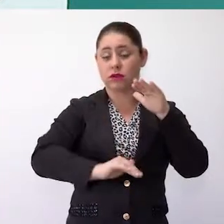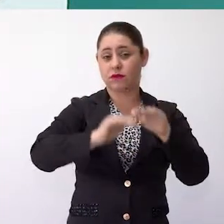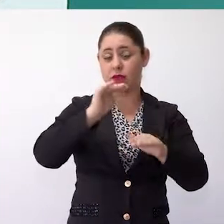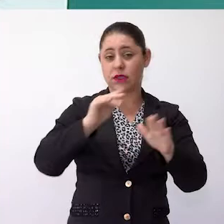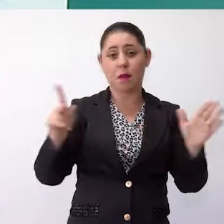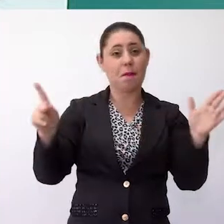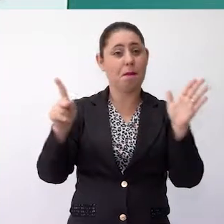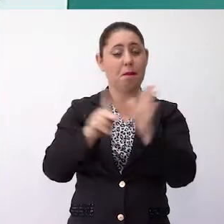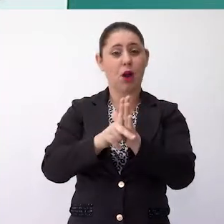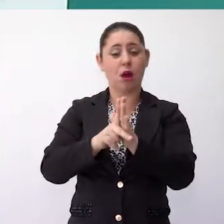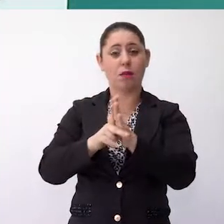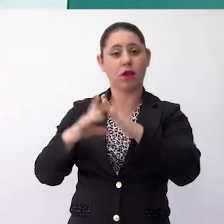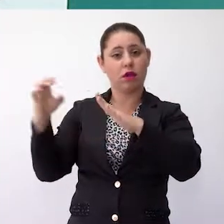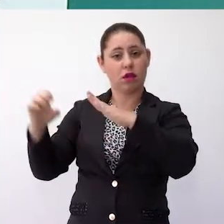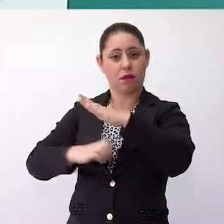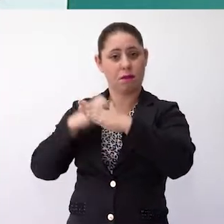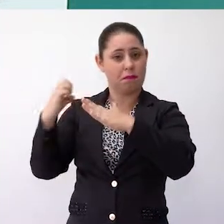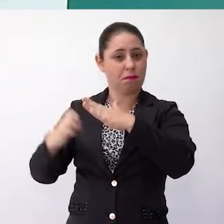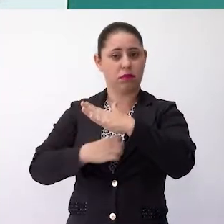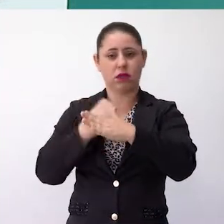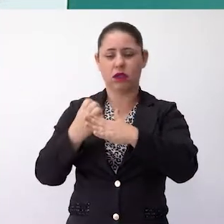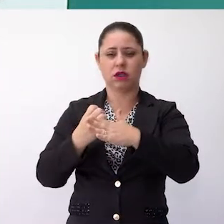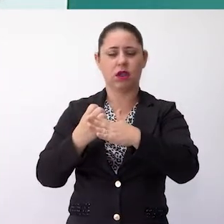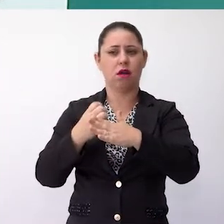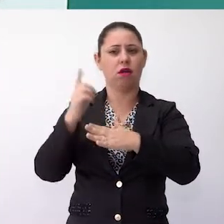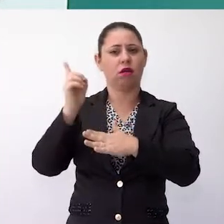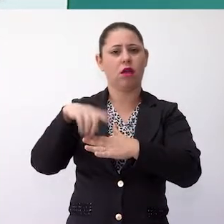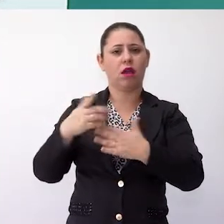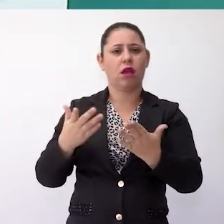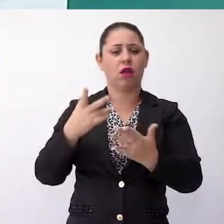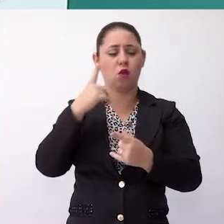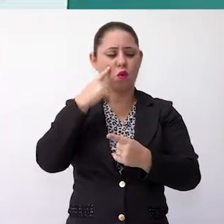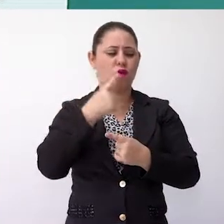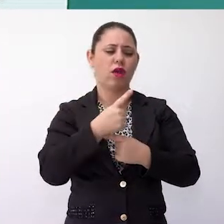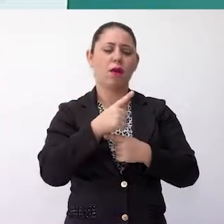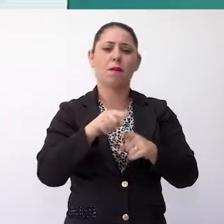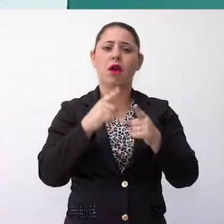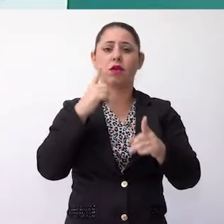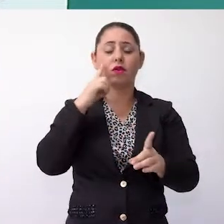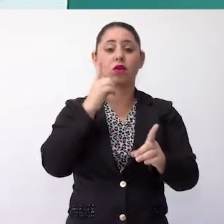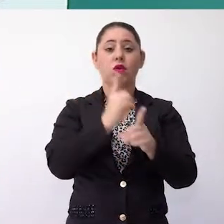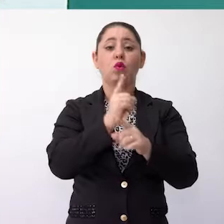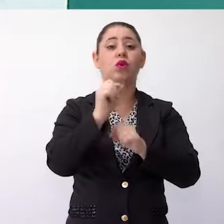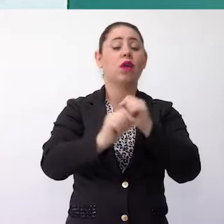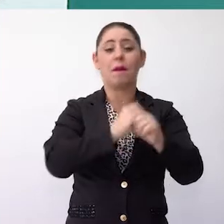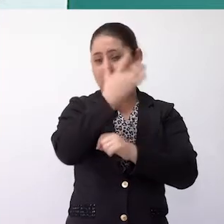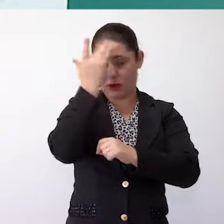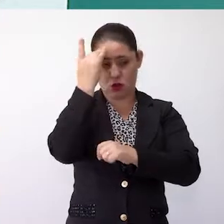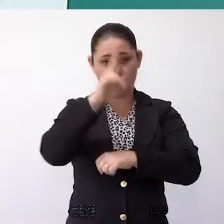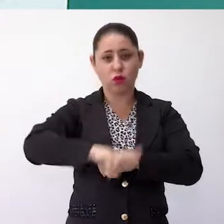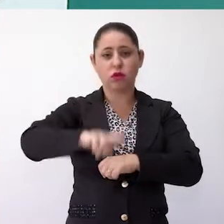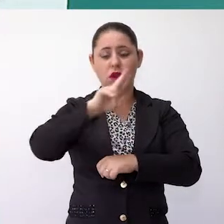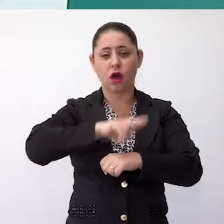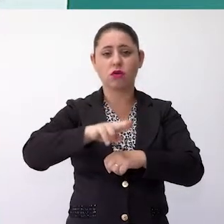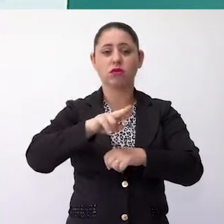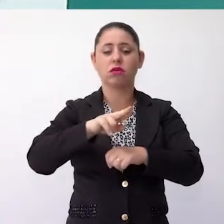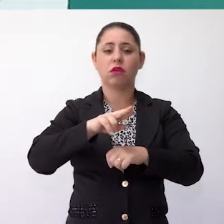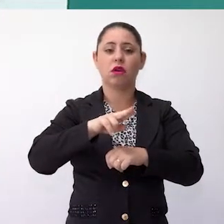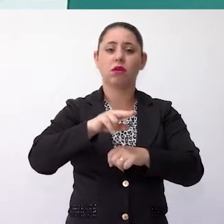própria locadora ela não dá... Tem seguro também, né? Ela não dá a negócio, mas a gente verifica que o criminoso está usando o veículo para